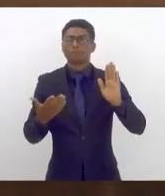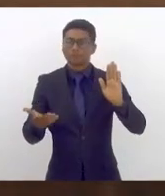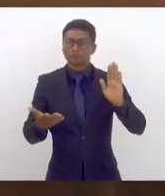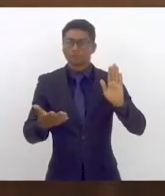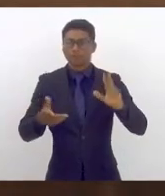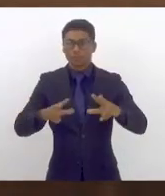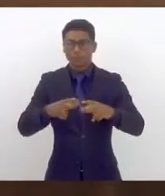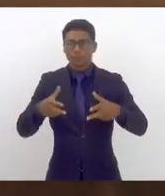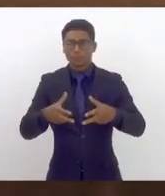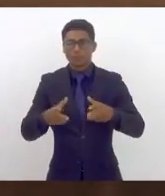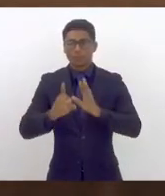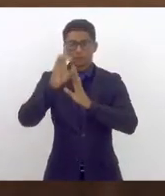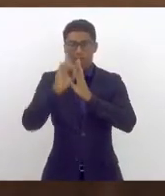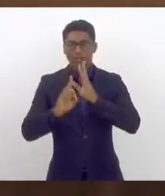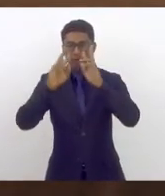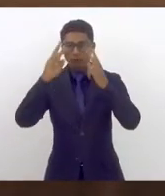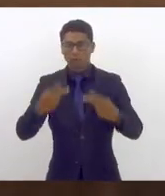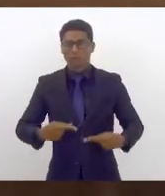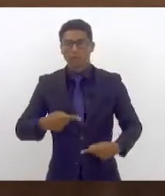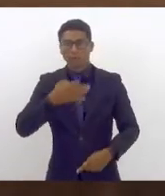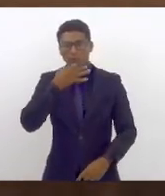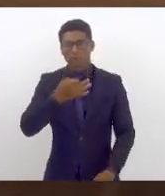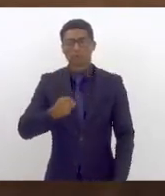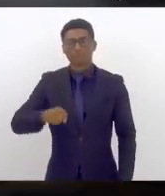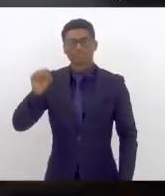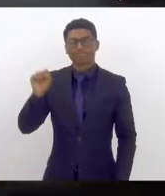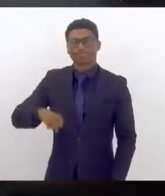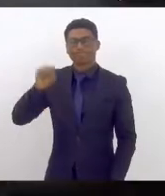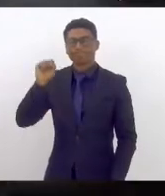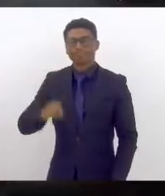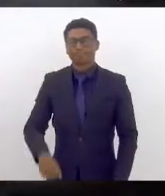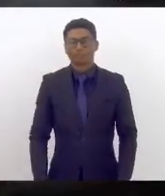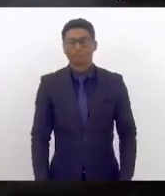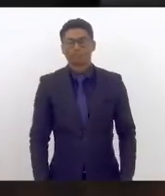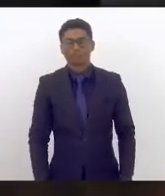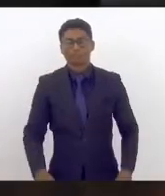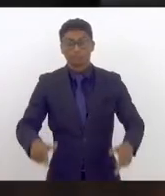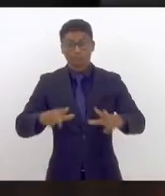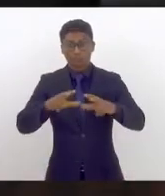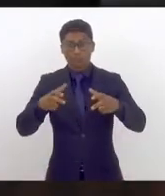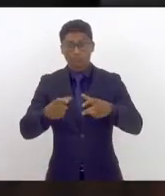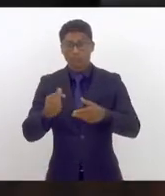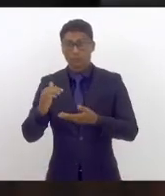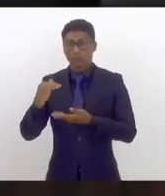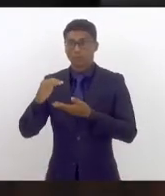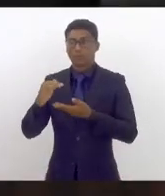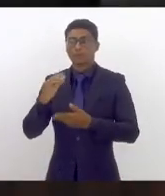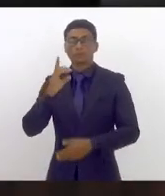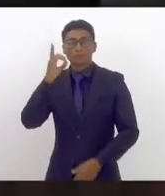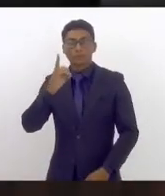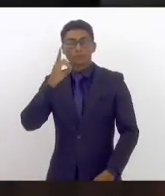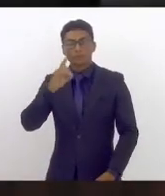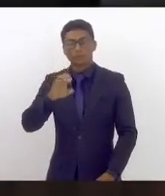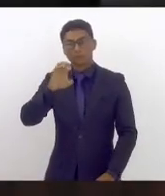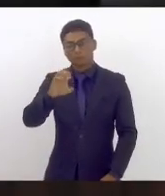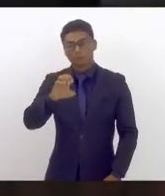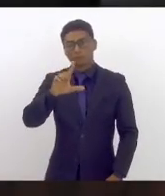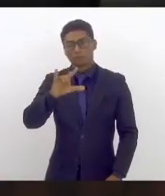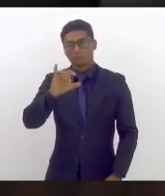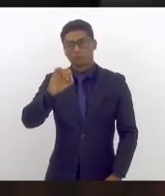parecer da Comissão de Direitos Humanos é favorável pela comissão de orçamento Deputado Eliomar